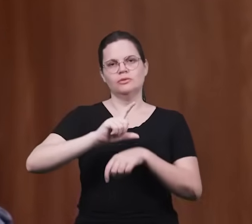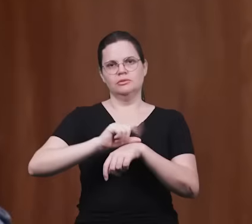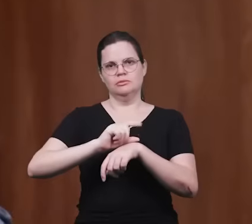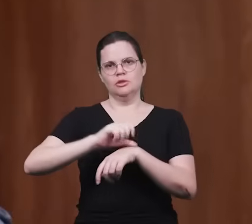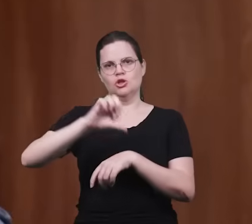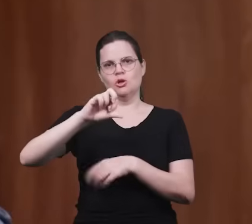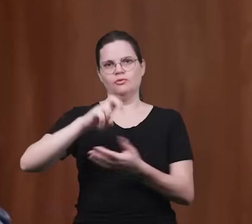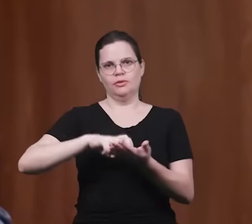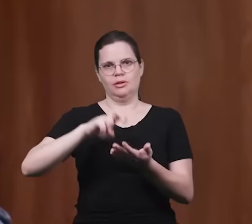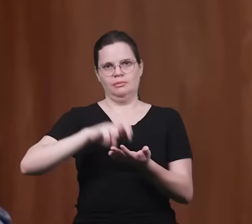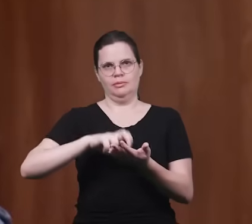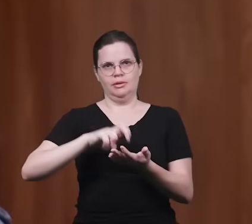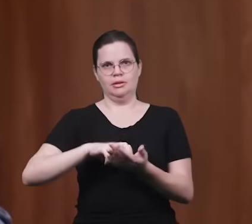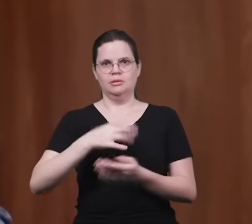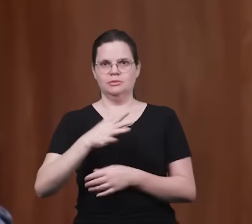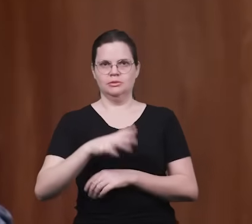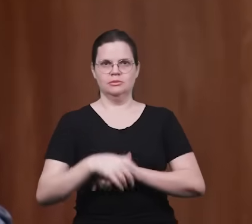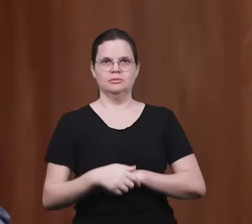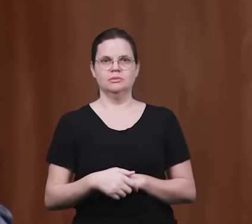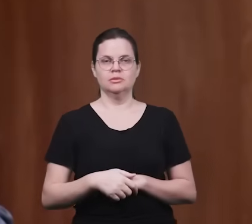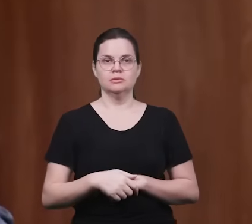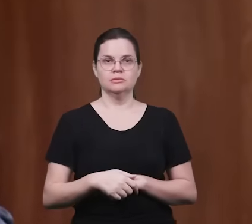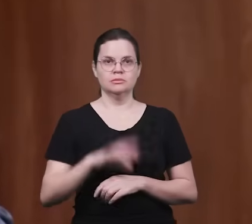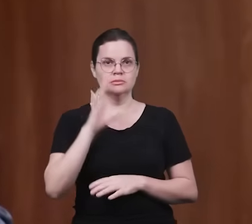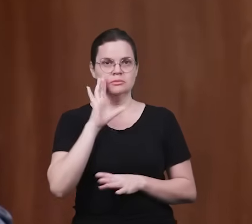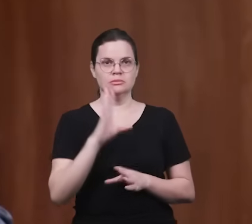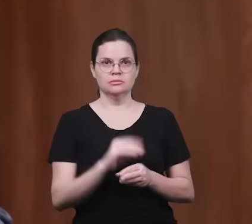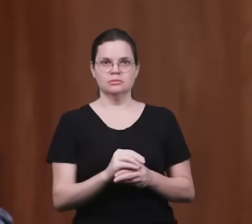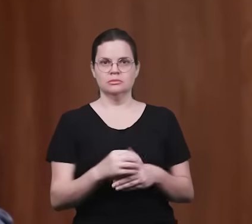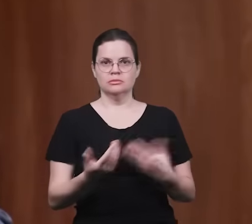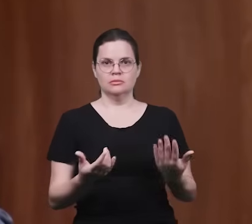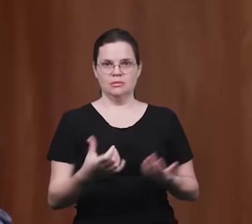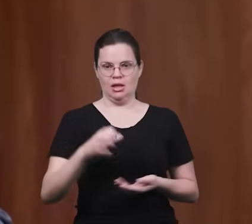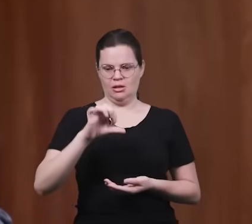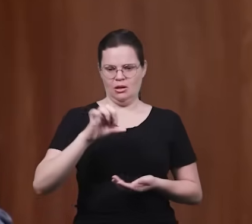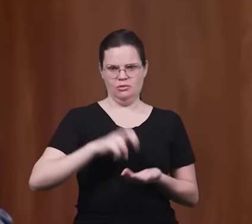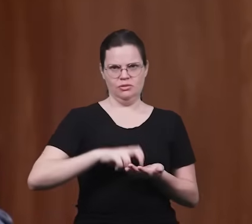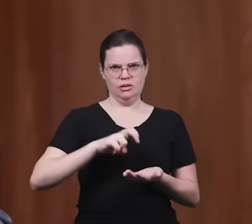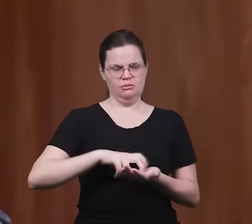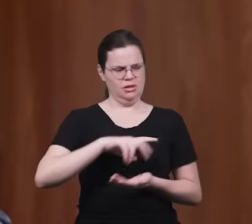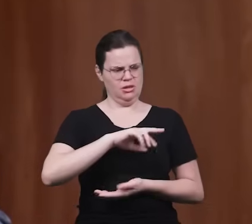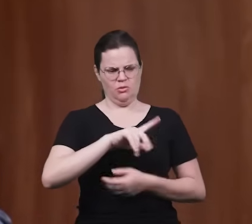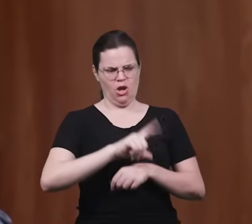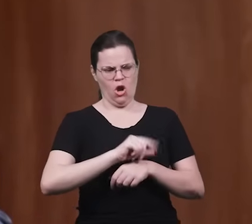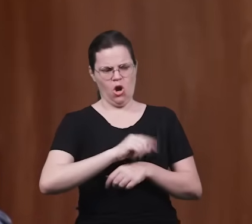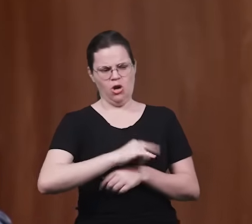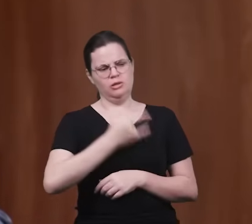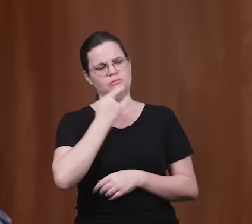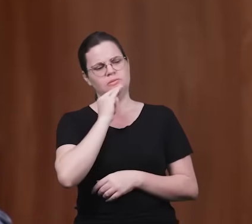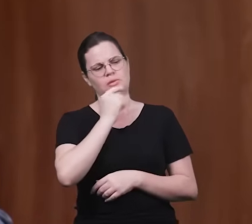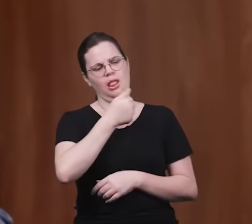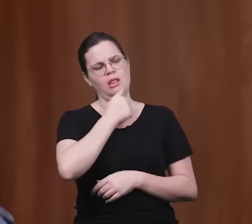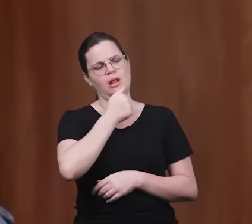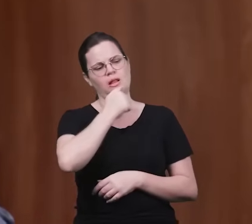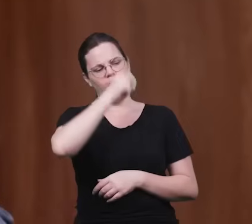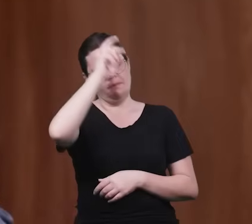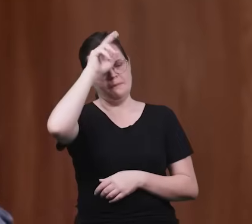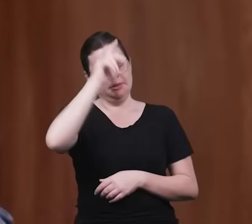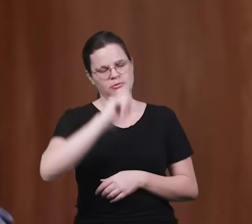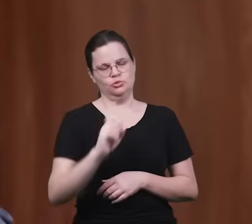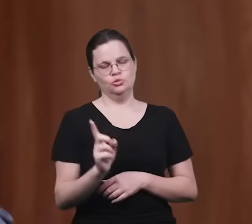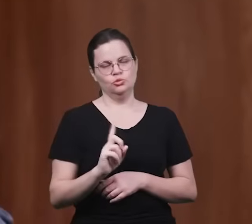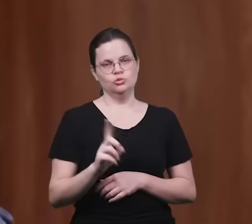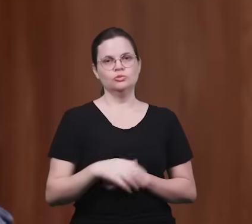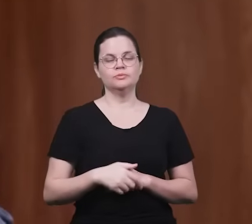judeu começa às 6 da manhã. Então 9 horas não era a hora de ninguém estar embriagado, né? E